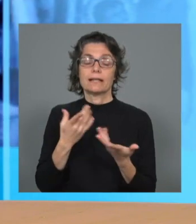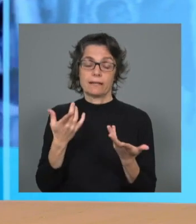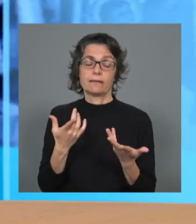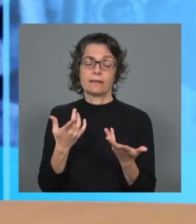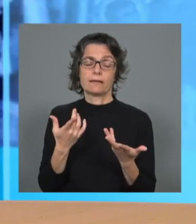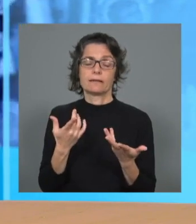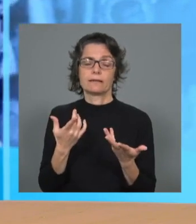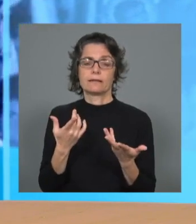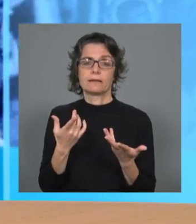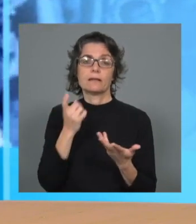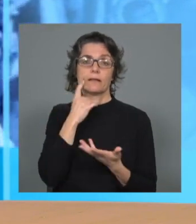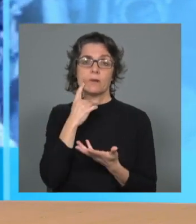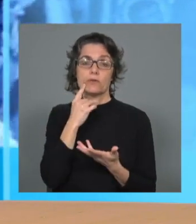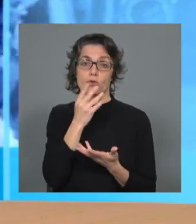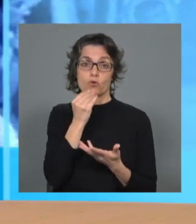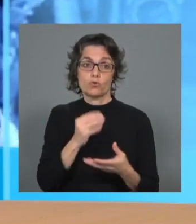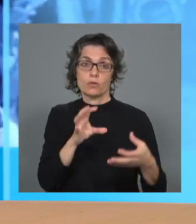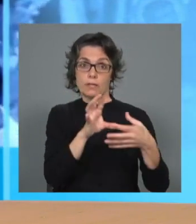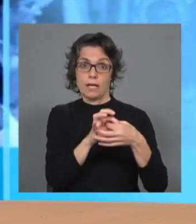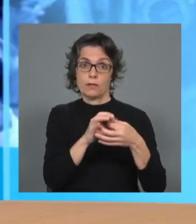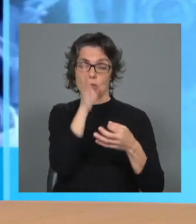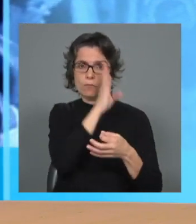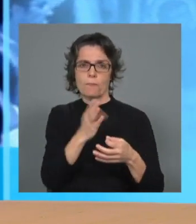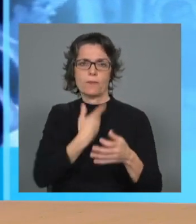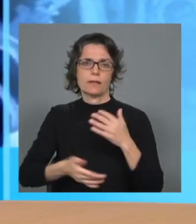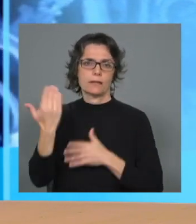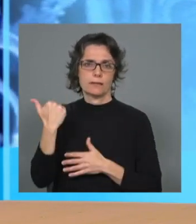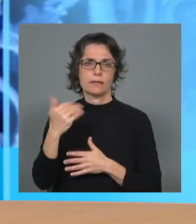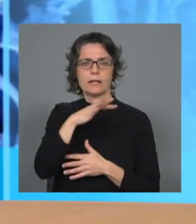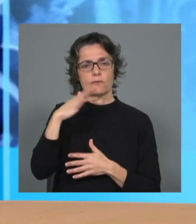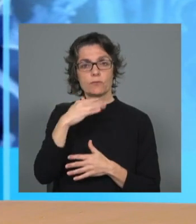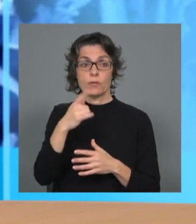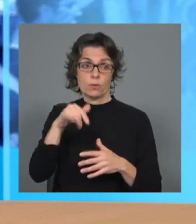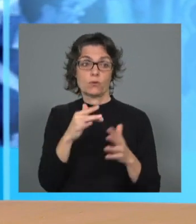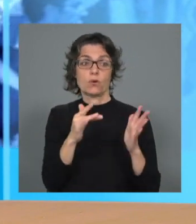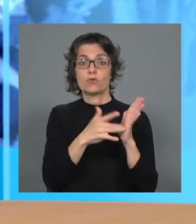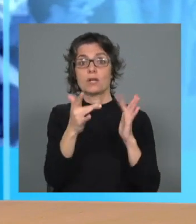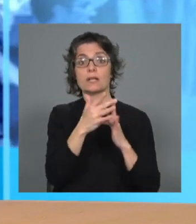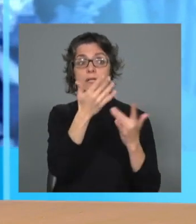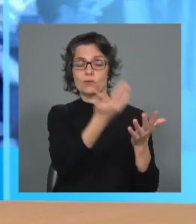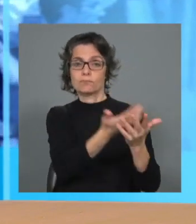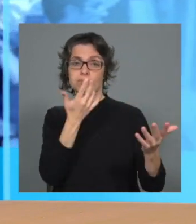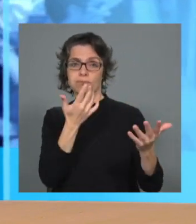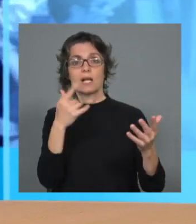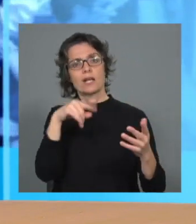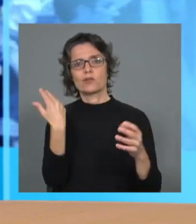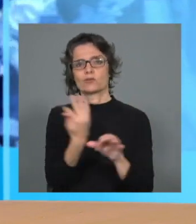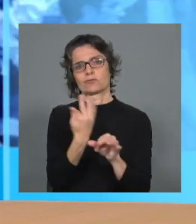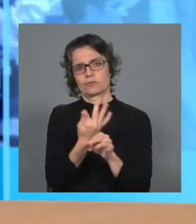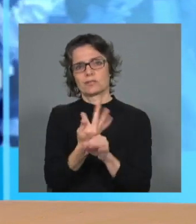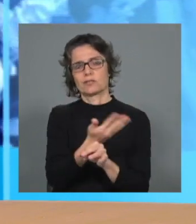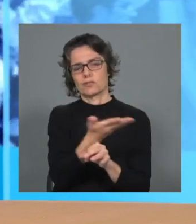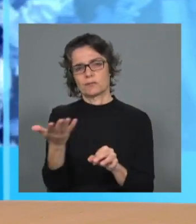cordeiro. E depois comer o cordeiro em família. Para nós, o cordeiro é Cristo, é cordeiro pascal, por isso celebramos-lo também e damos